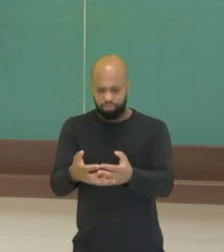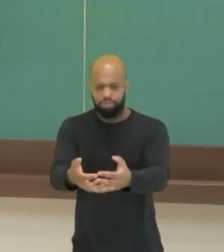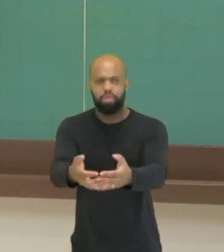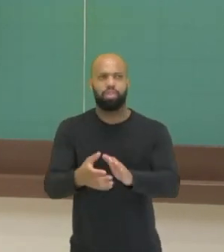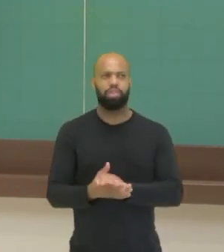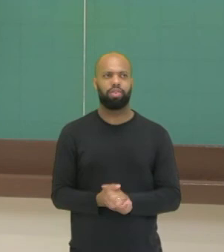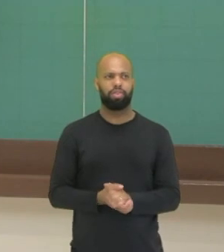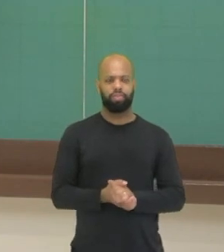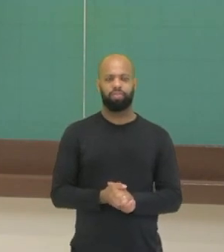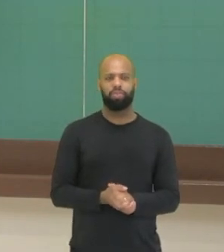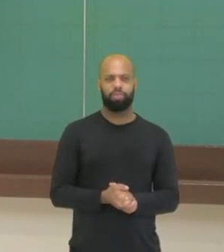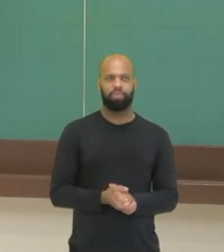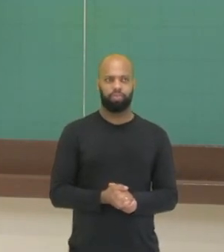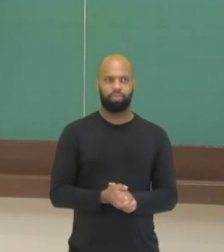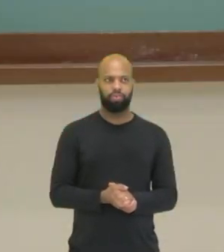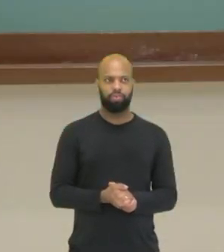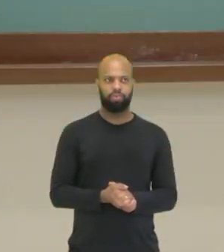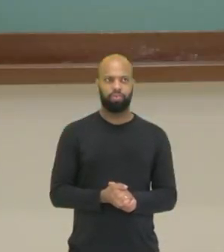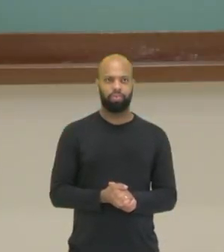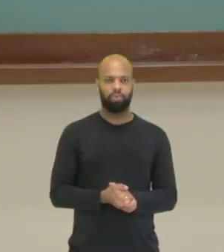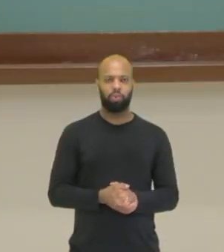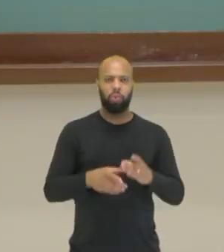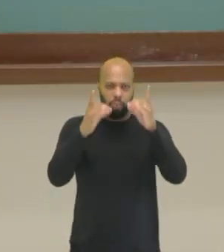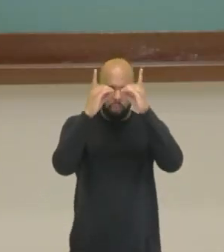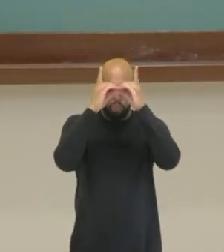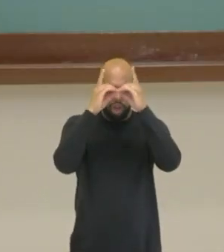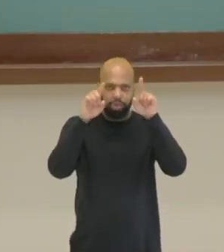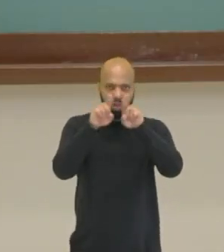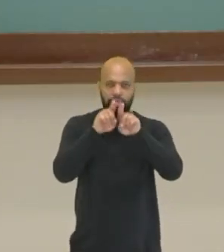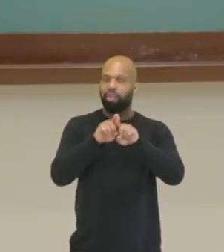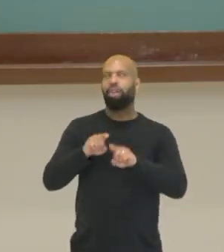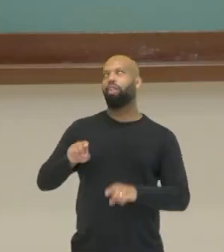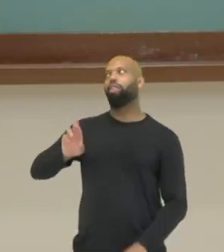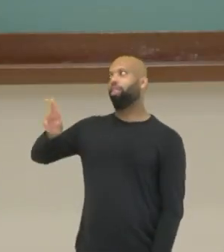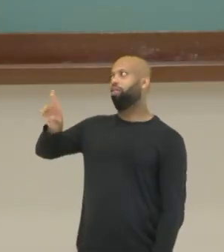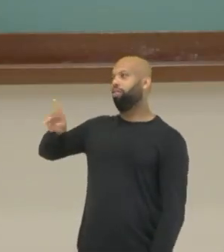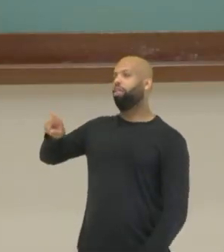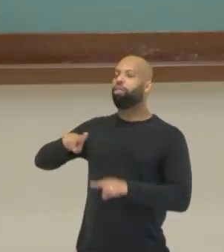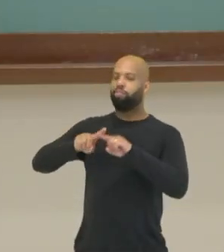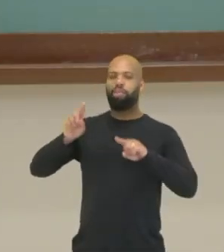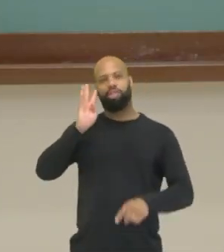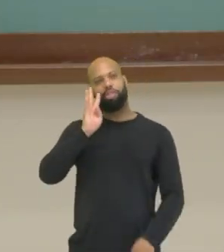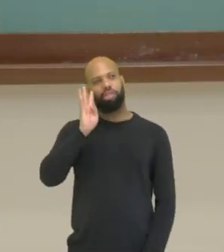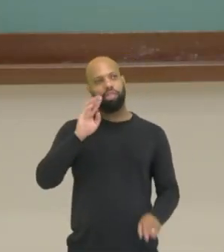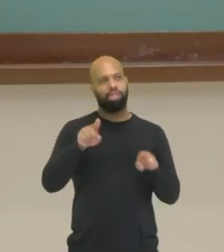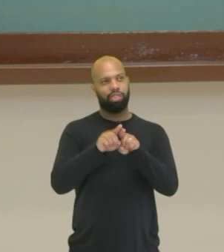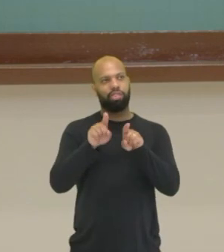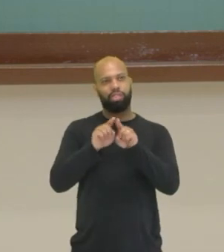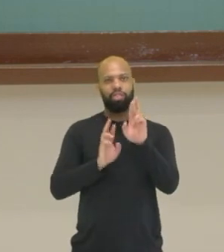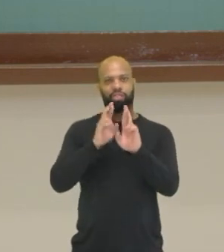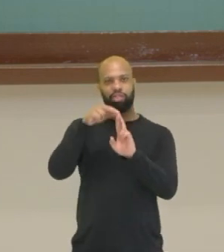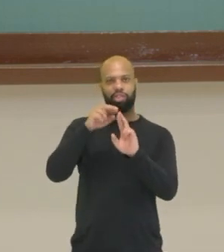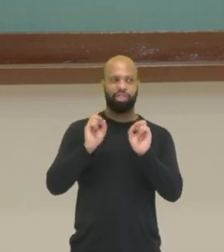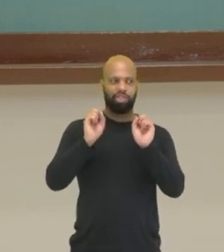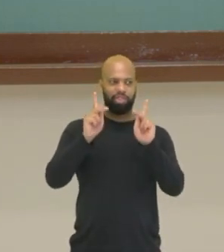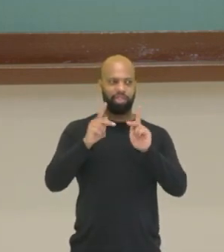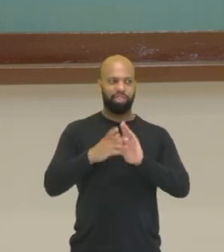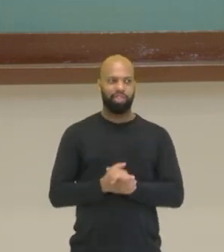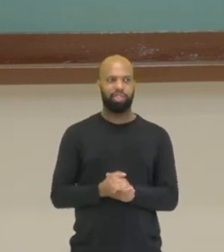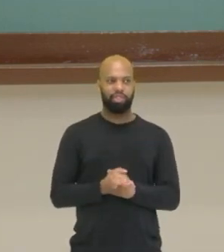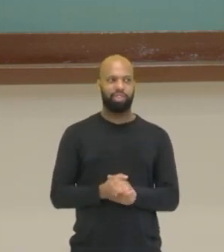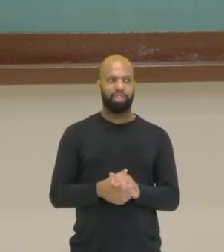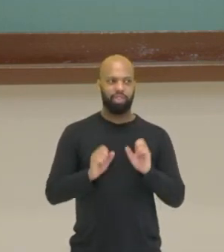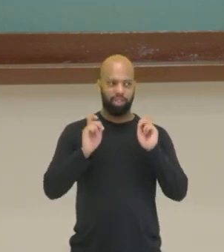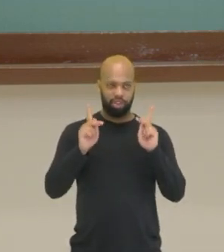pinguim do... Não, esse não vale, do Batman não vale. Mas é boa também. Valeu a referência.